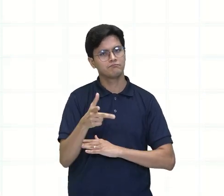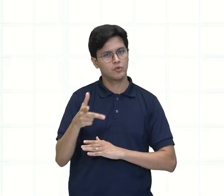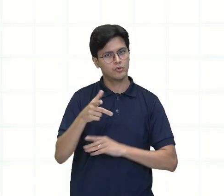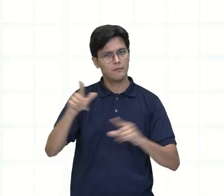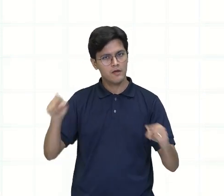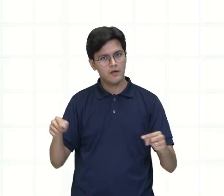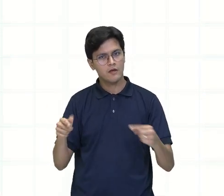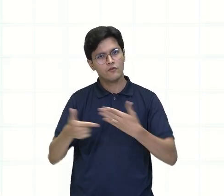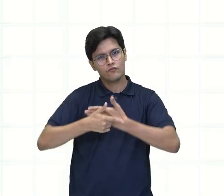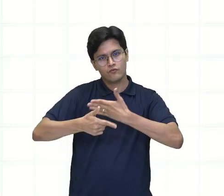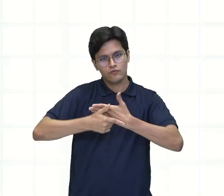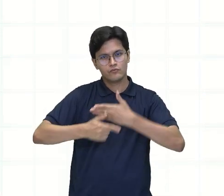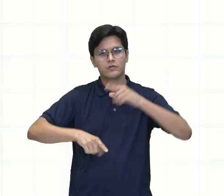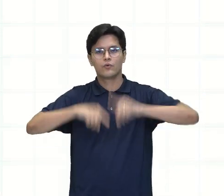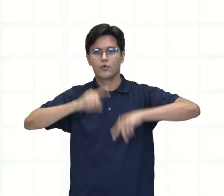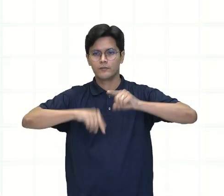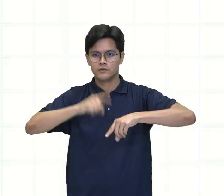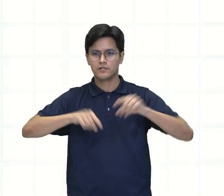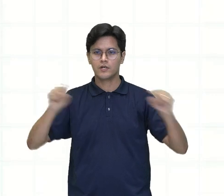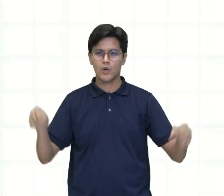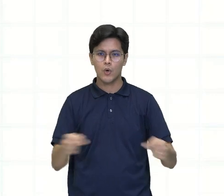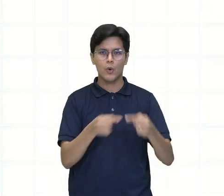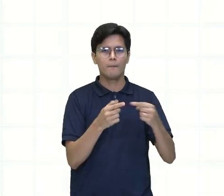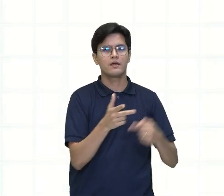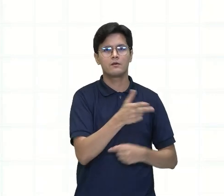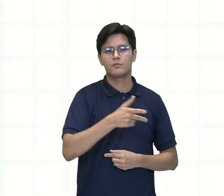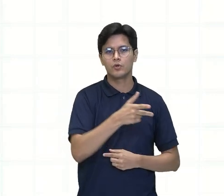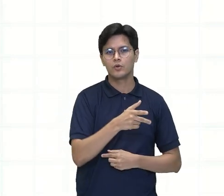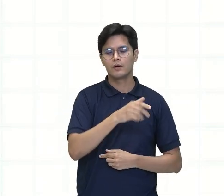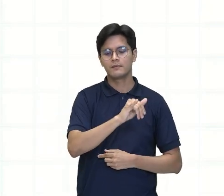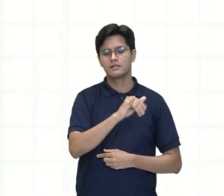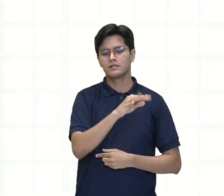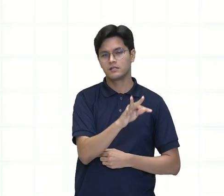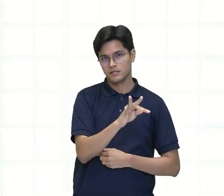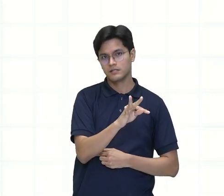que corresponde a esse pronome aqui, o it, né, com função de